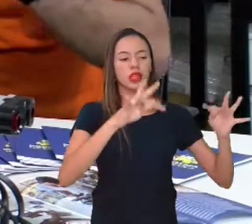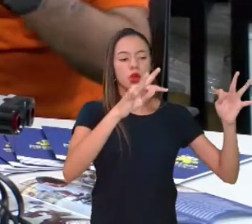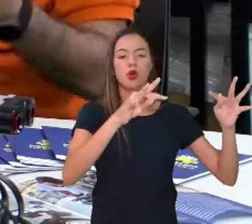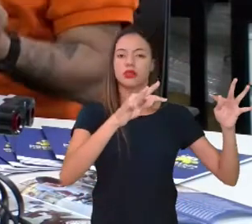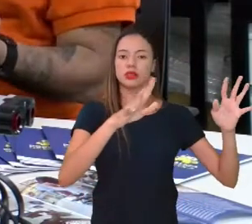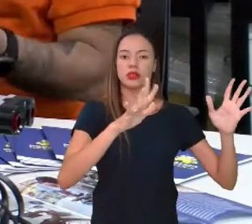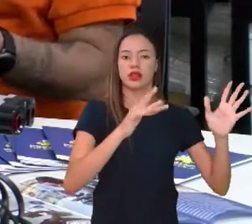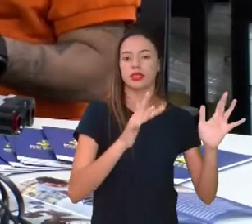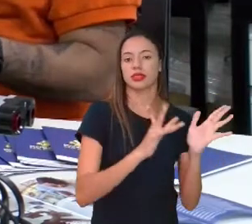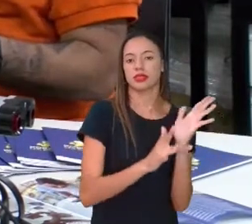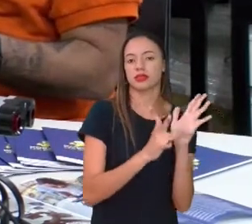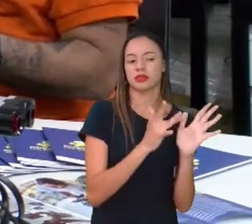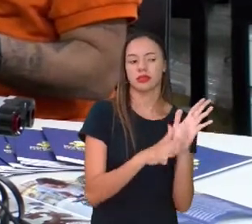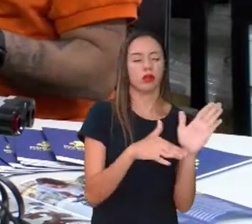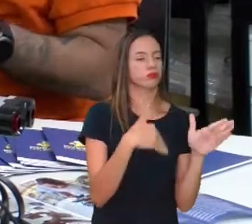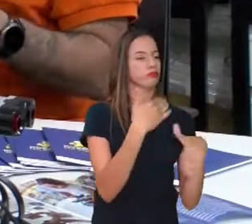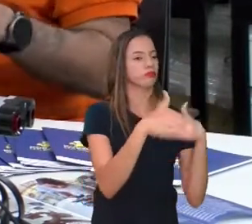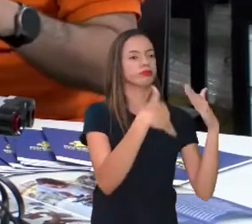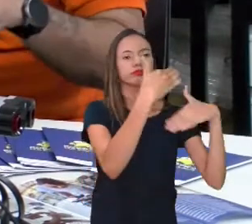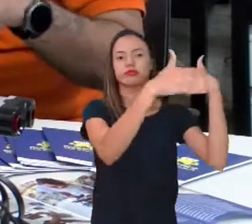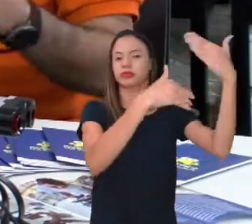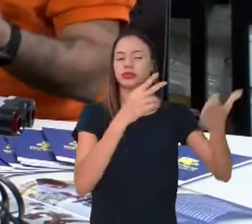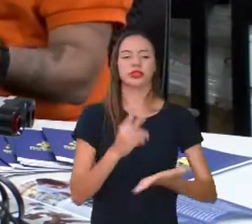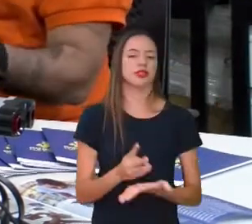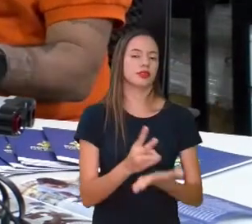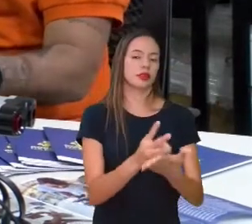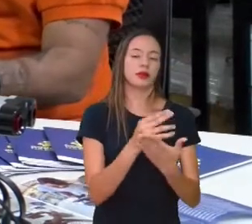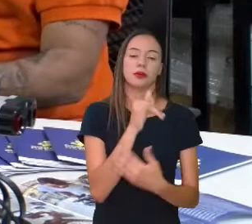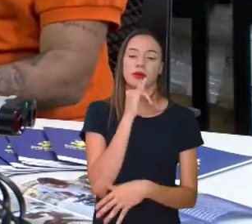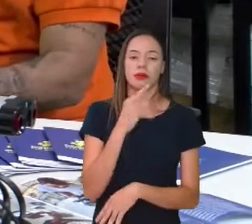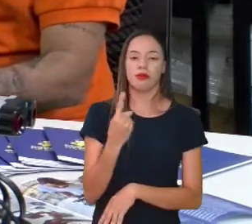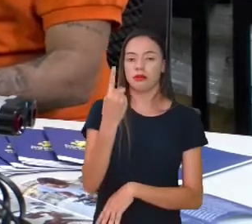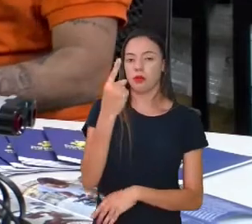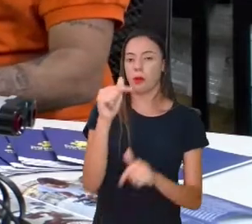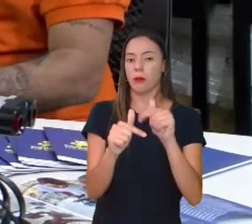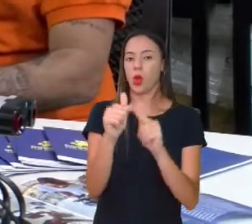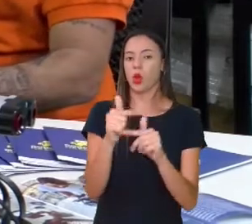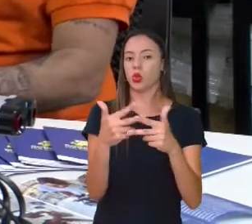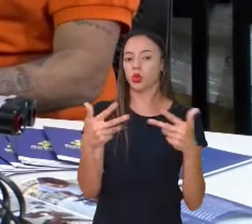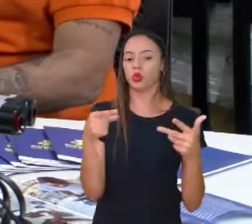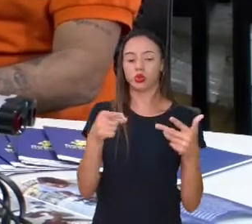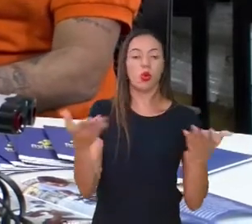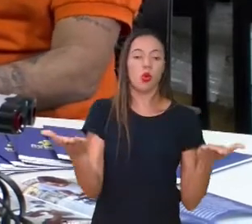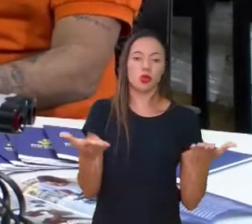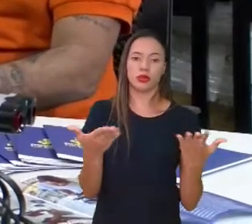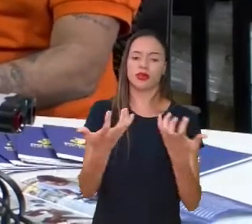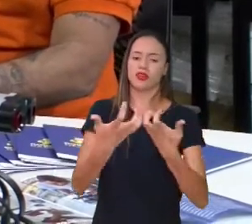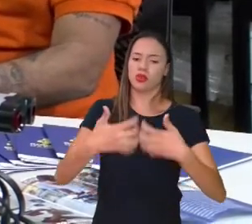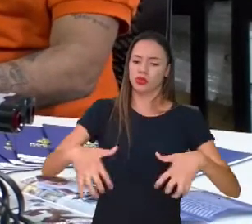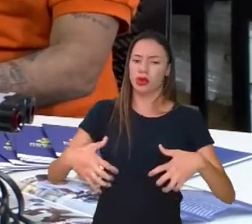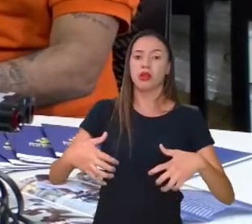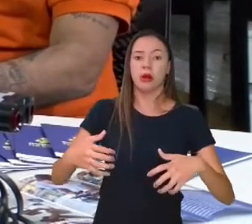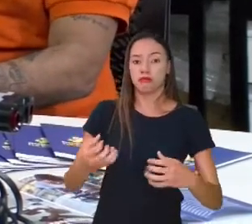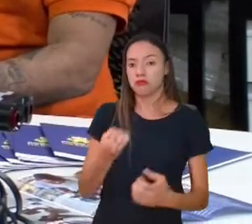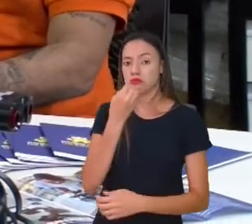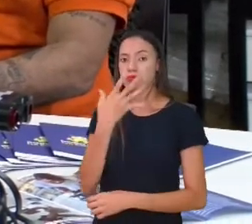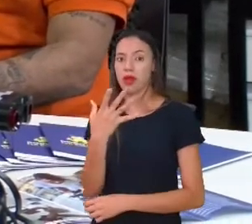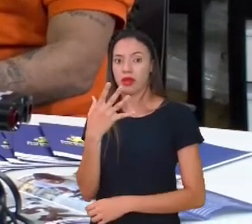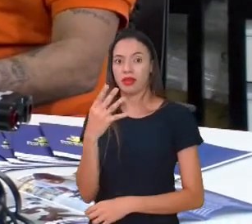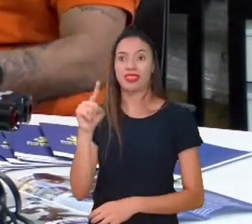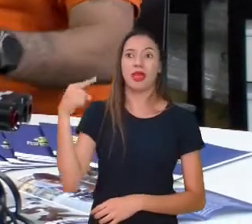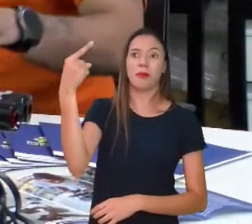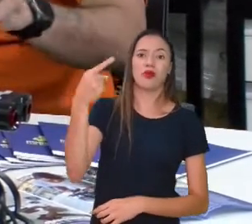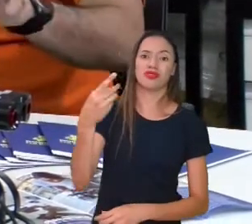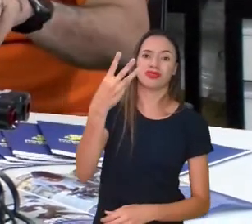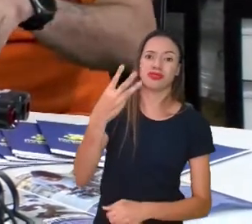ela vai evoluindo, né? Então, um produto que hoje ele funciona bem, daqui a 2, 3, 4